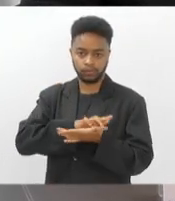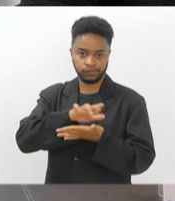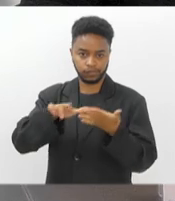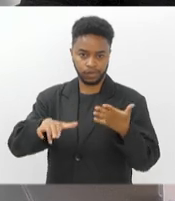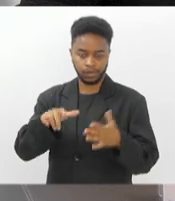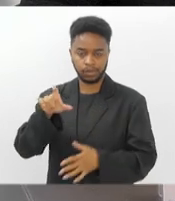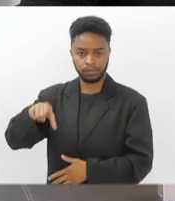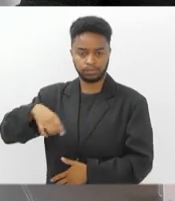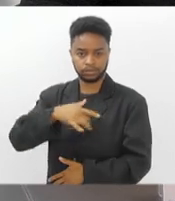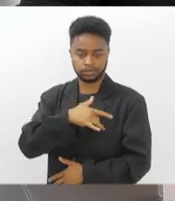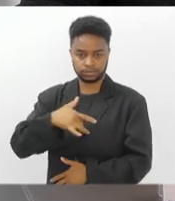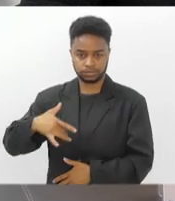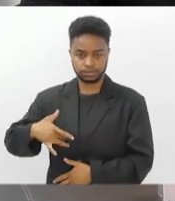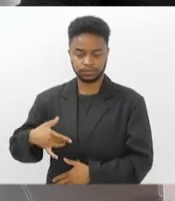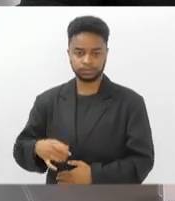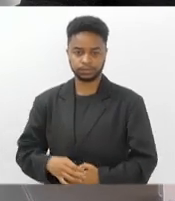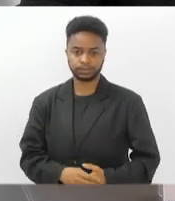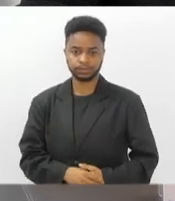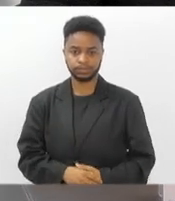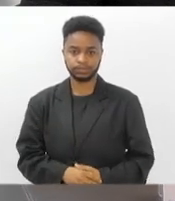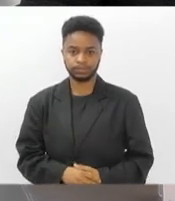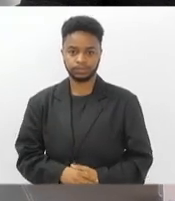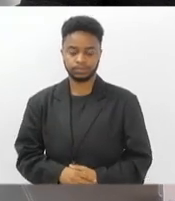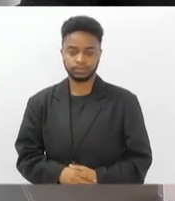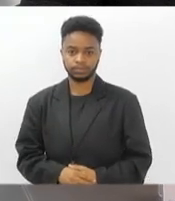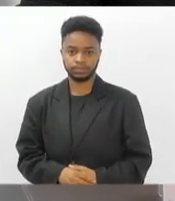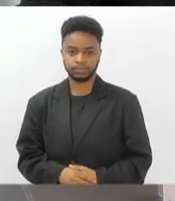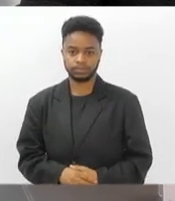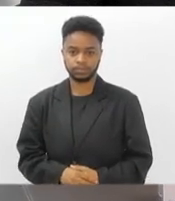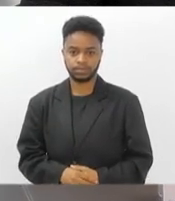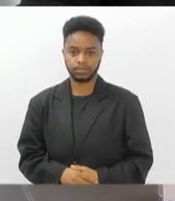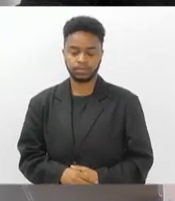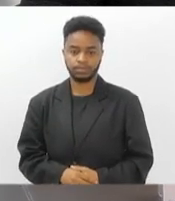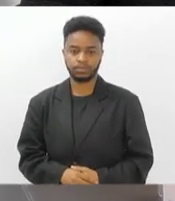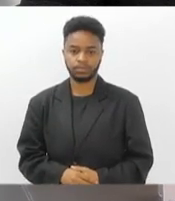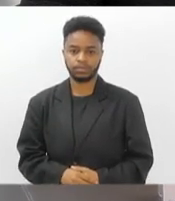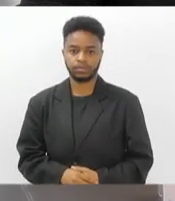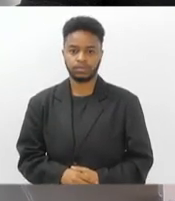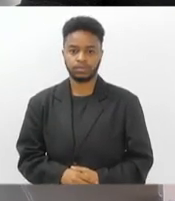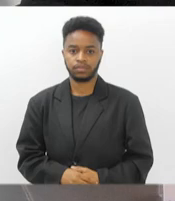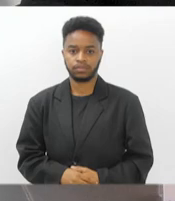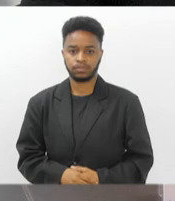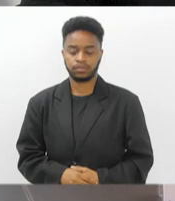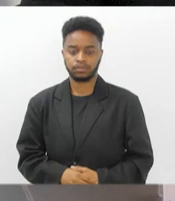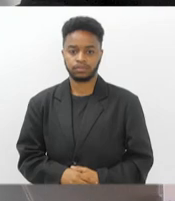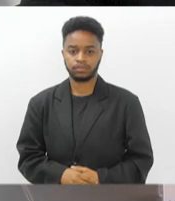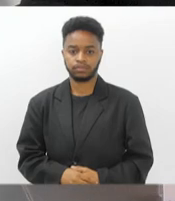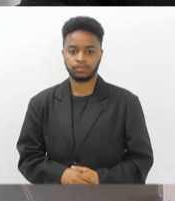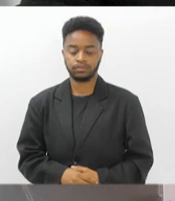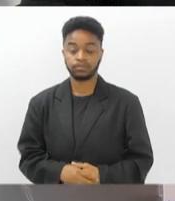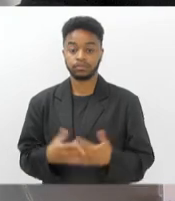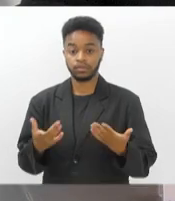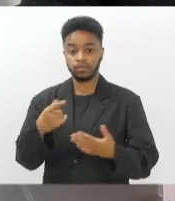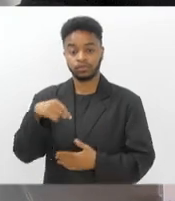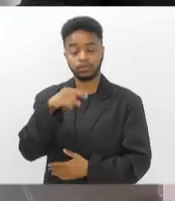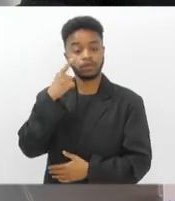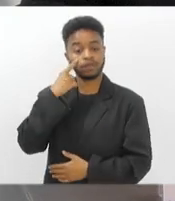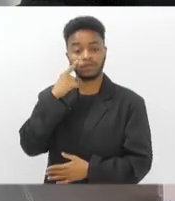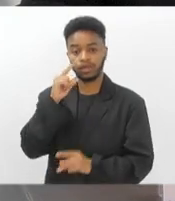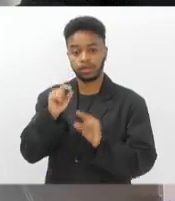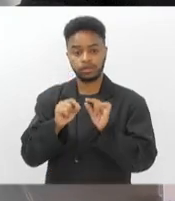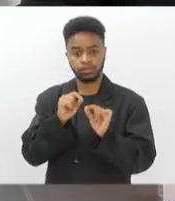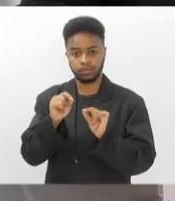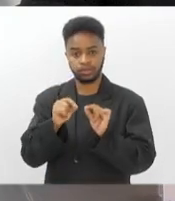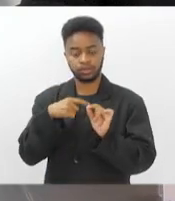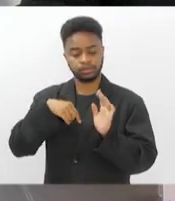grupo quv saúde supermed a CN seg abrange fena saúde vejam só aqui